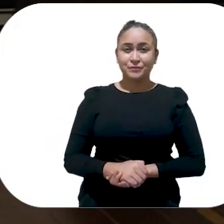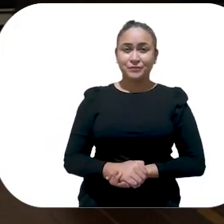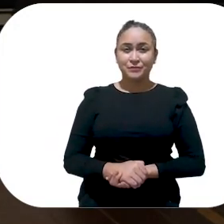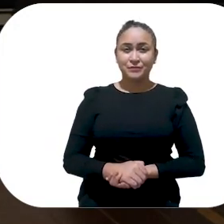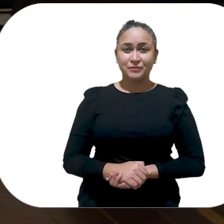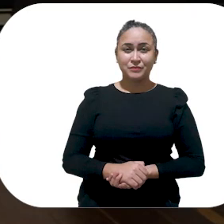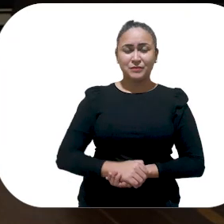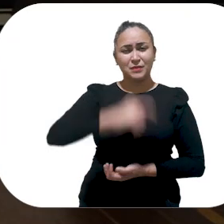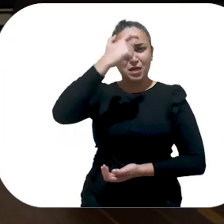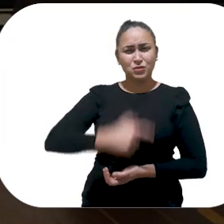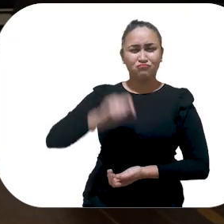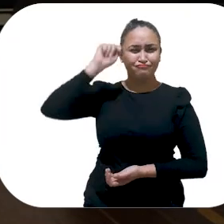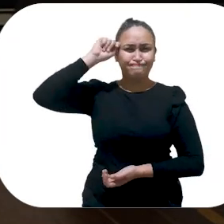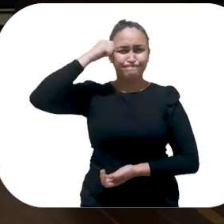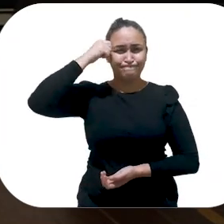sou africano.